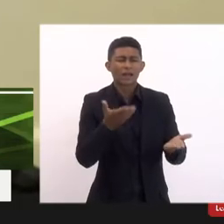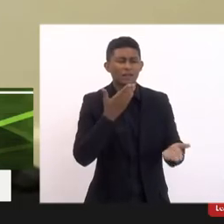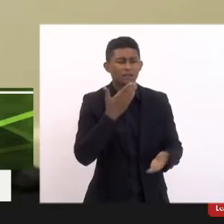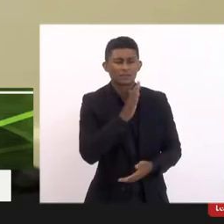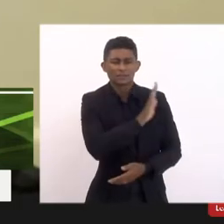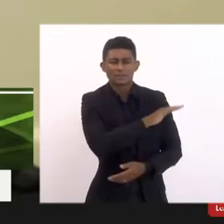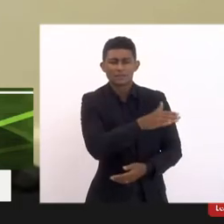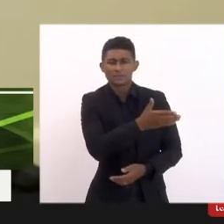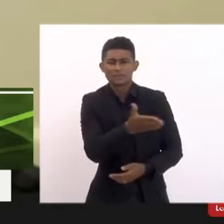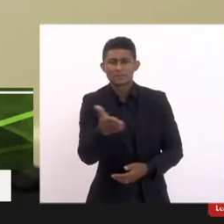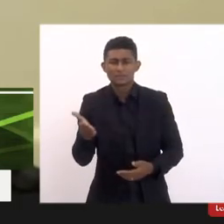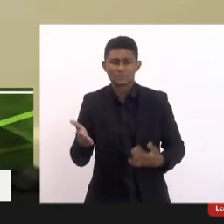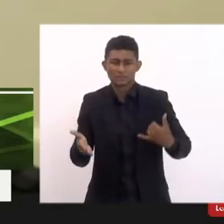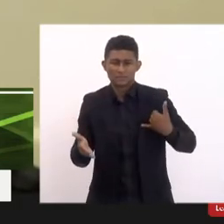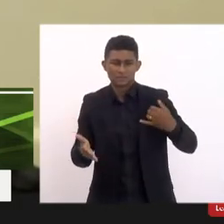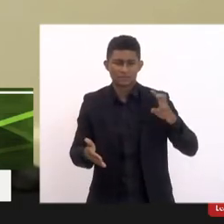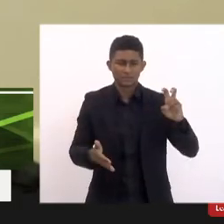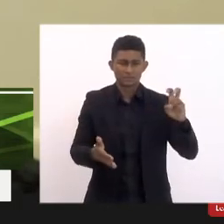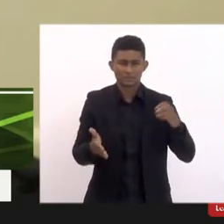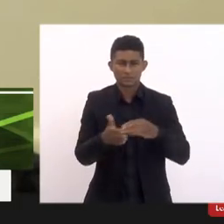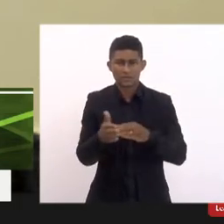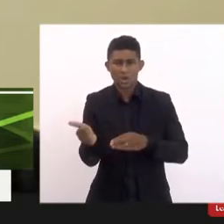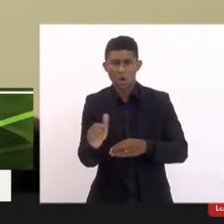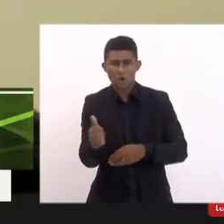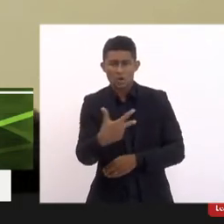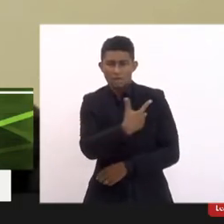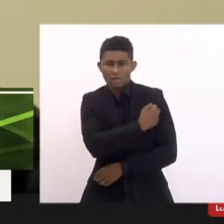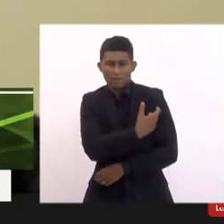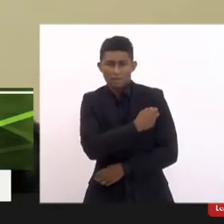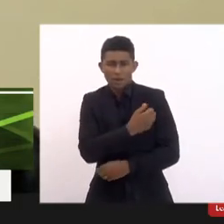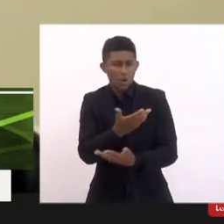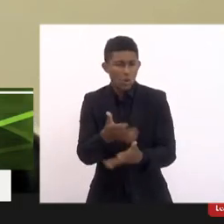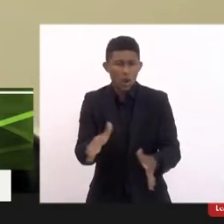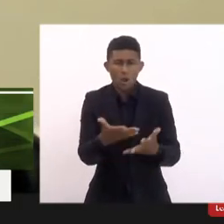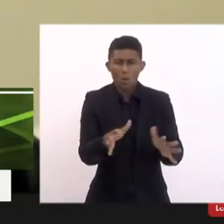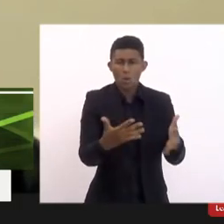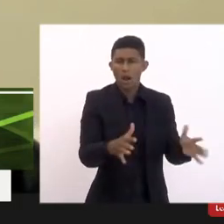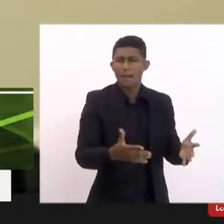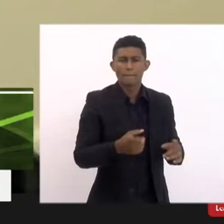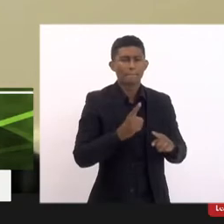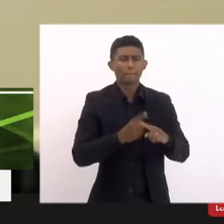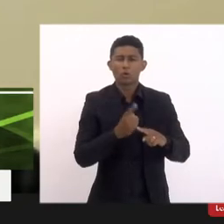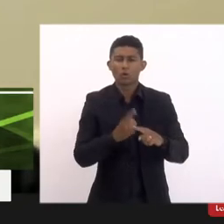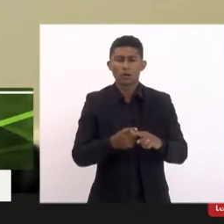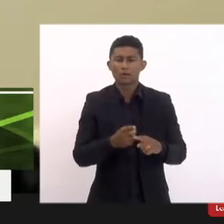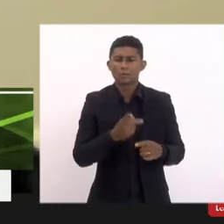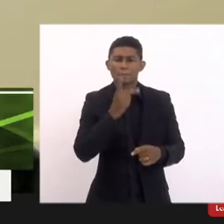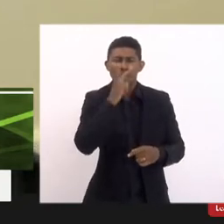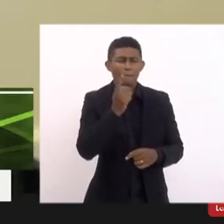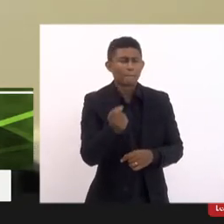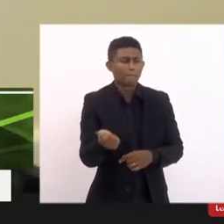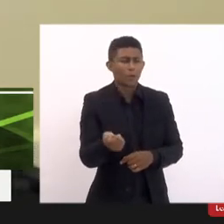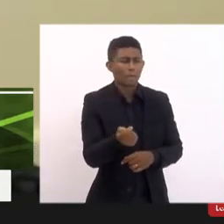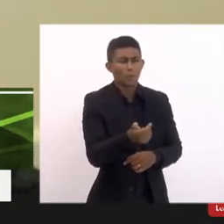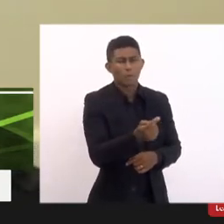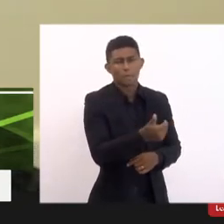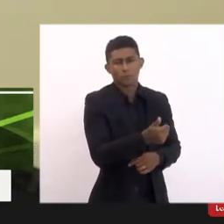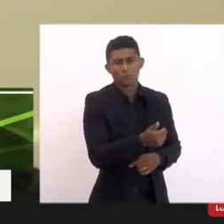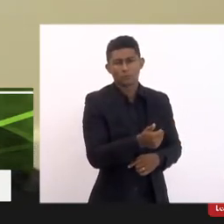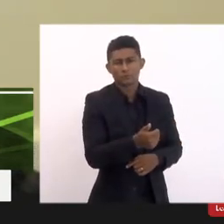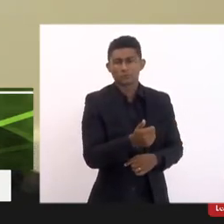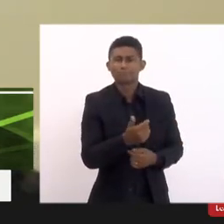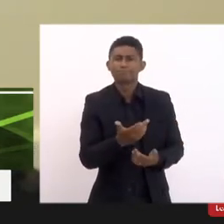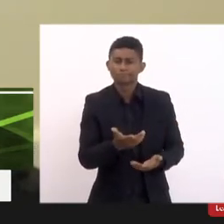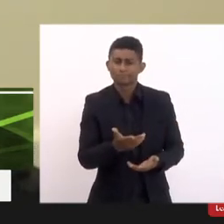5 a 11 anos está tão baixa nesse momento. Está tão baixa, não. A gente não pode afirmar porque a gente não tem